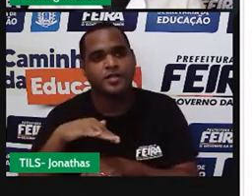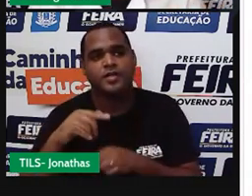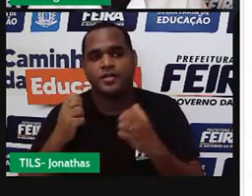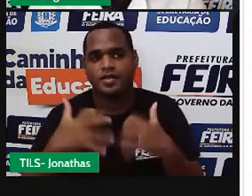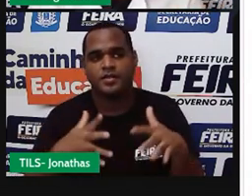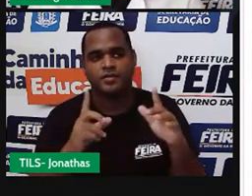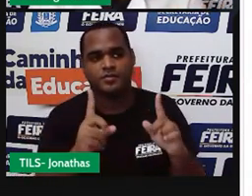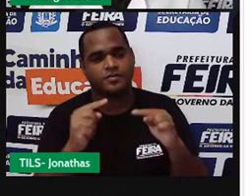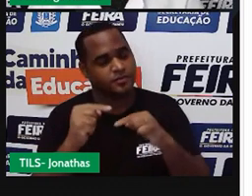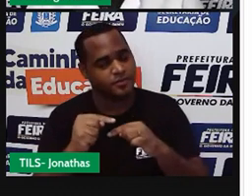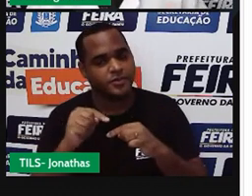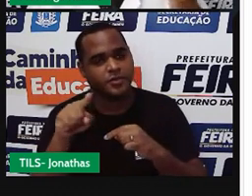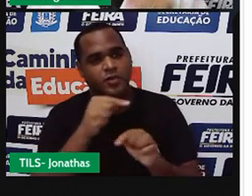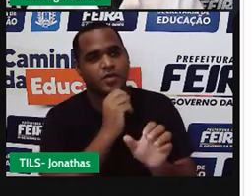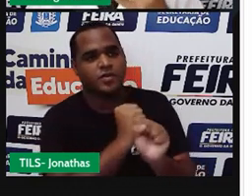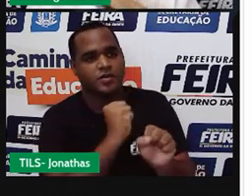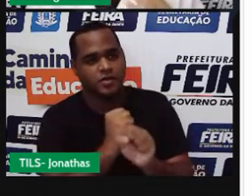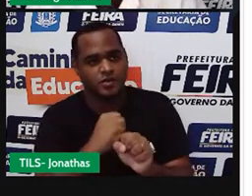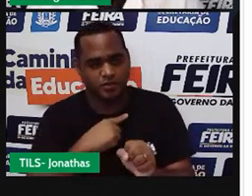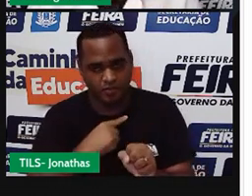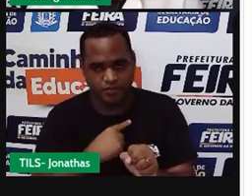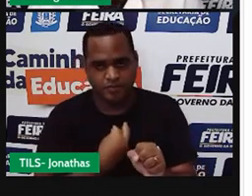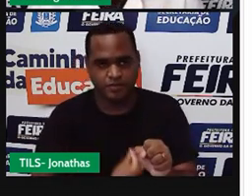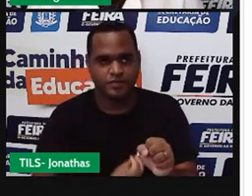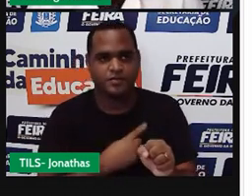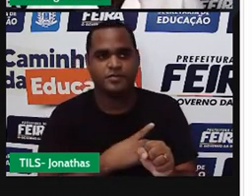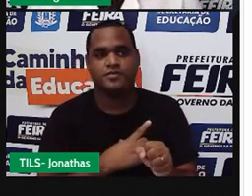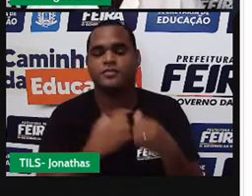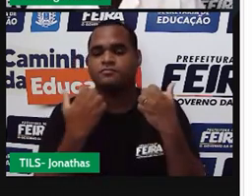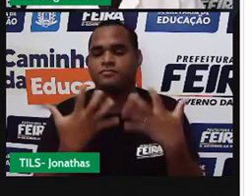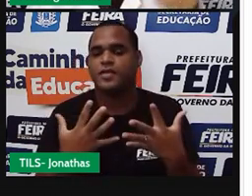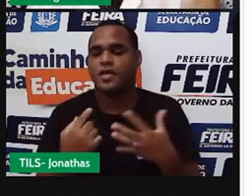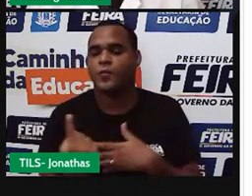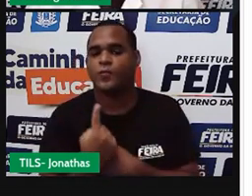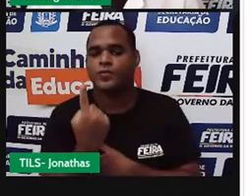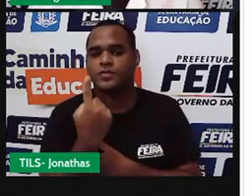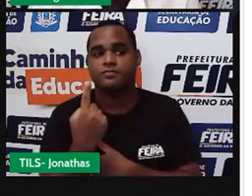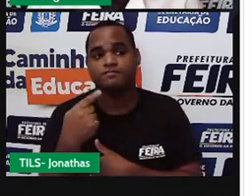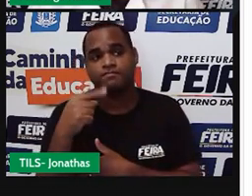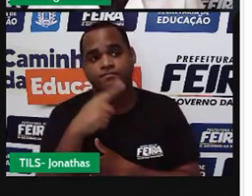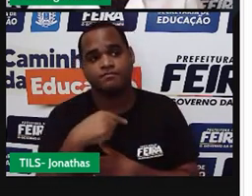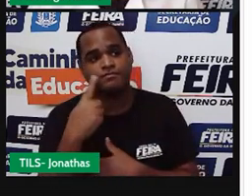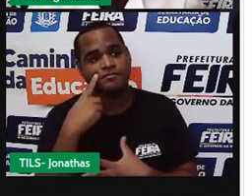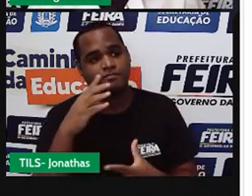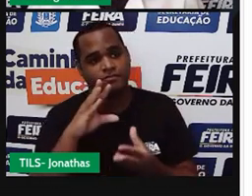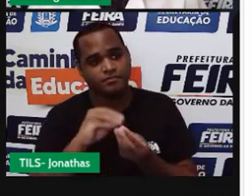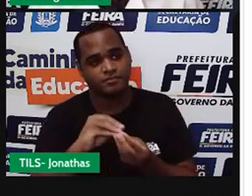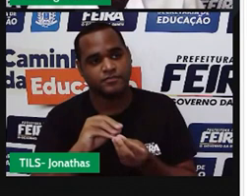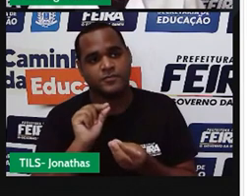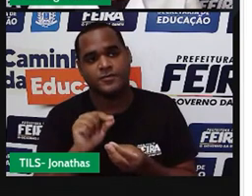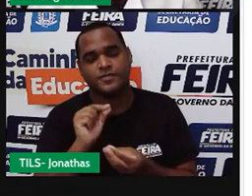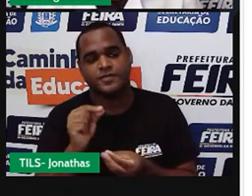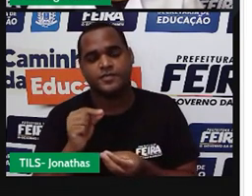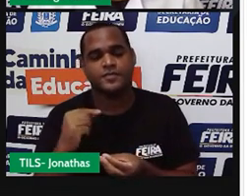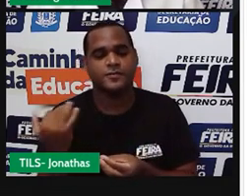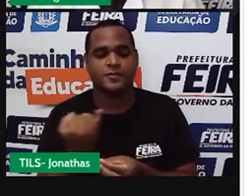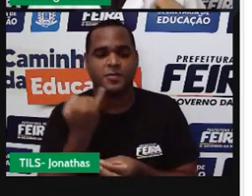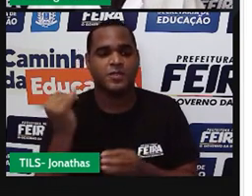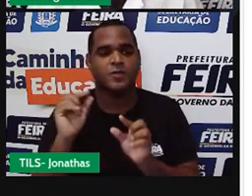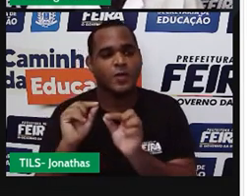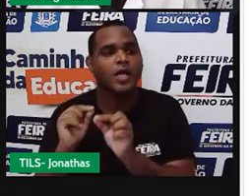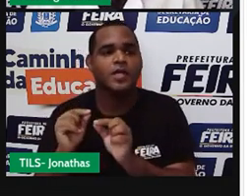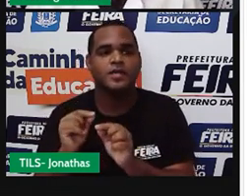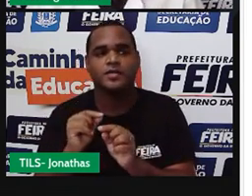o comprimento a medida do comprimento pela medida da altura e se a gente tiver que escrever uma fórmula para